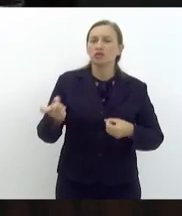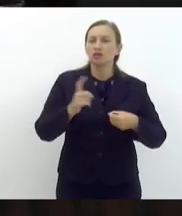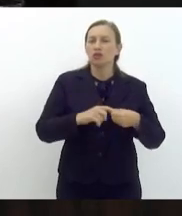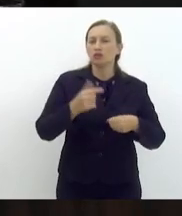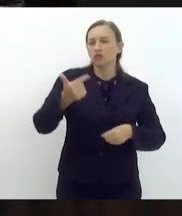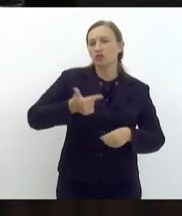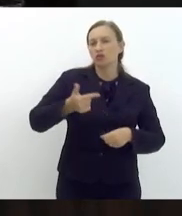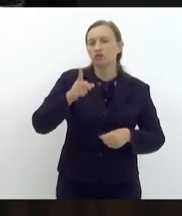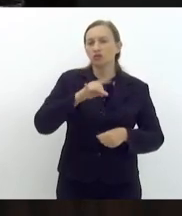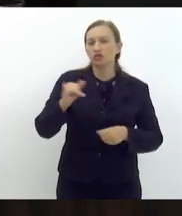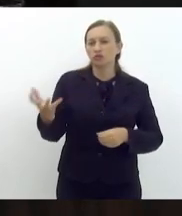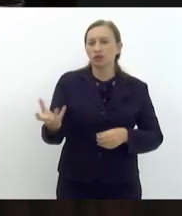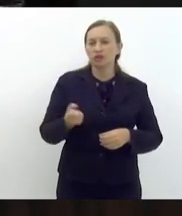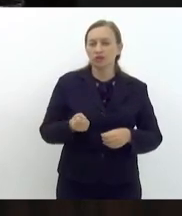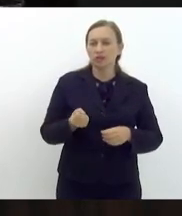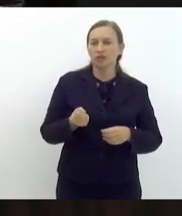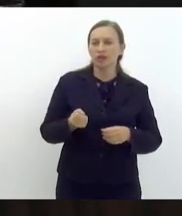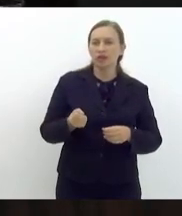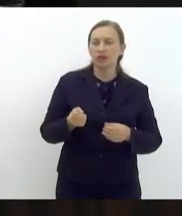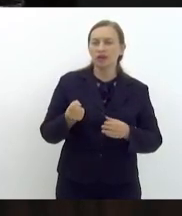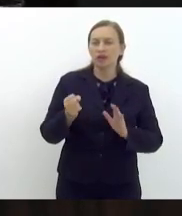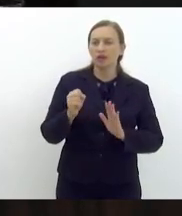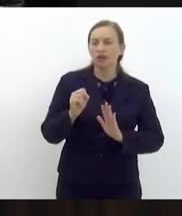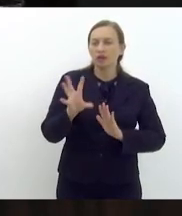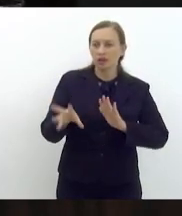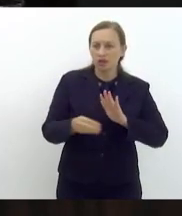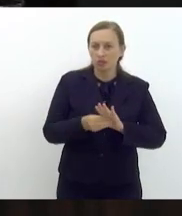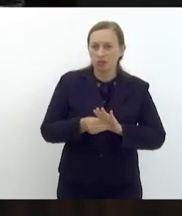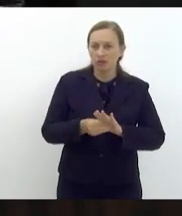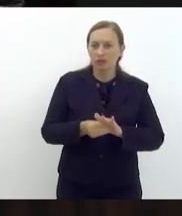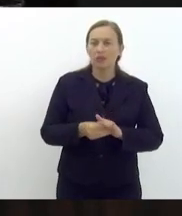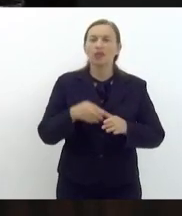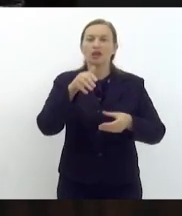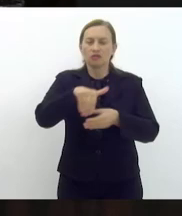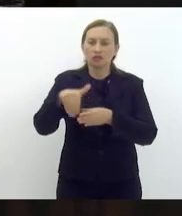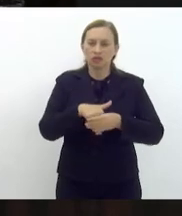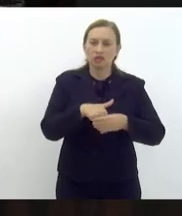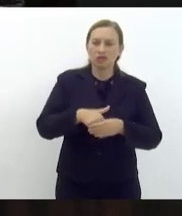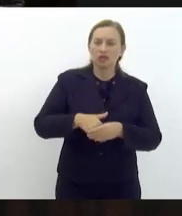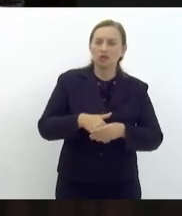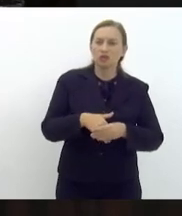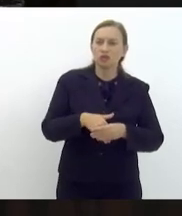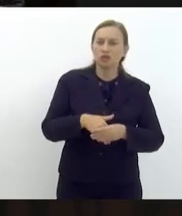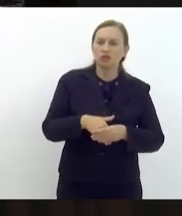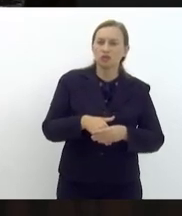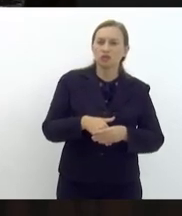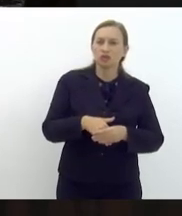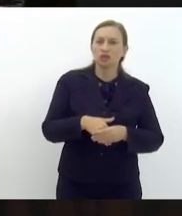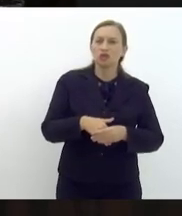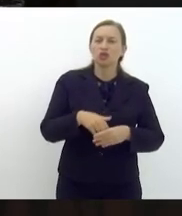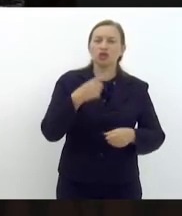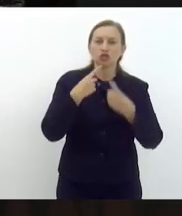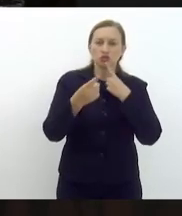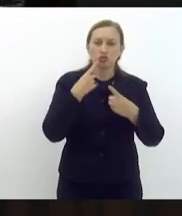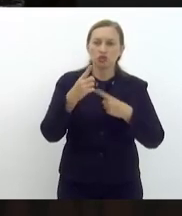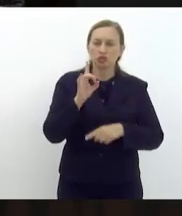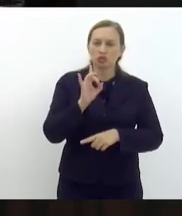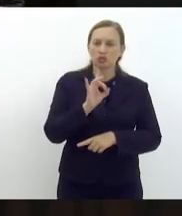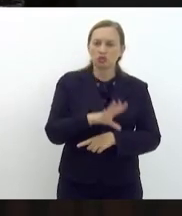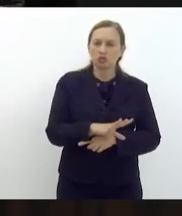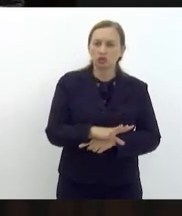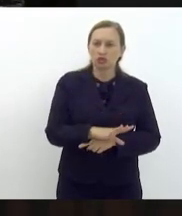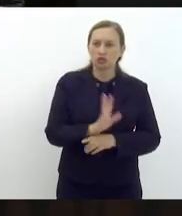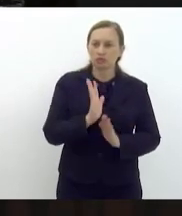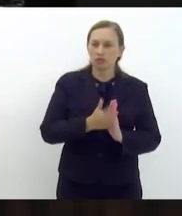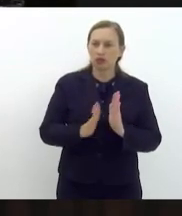recebimento de emendas. Em votação, em discussão única. Pela ordem.